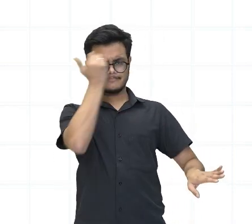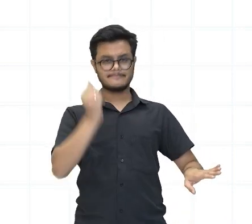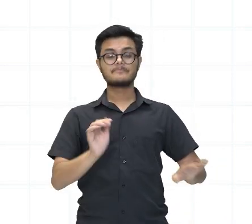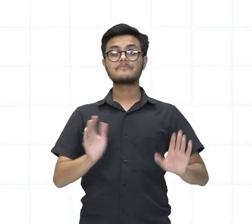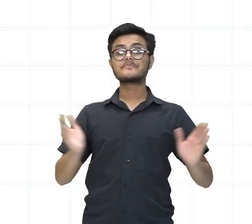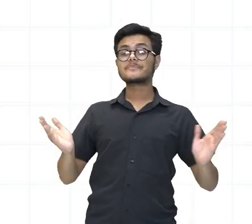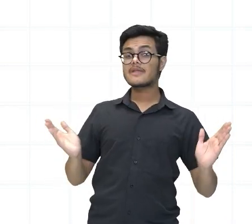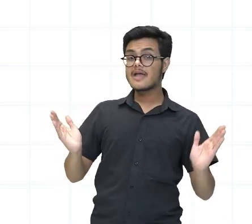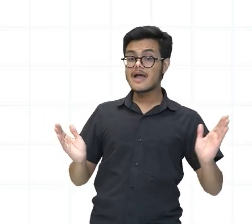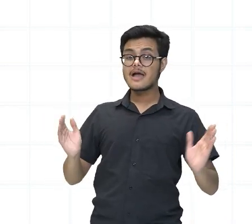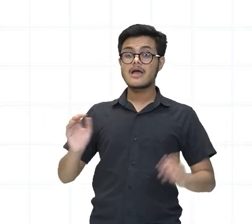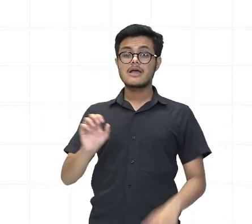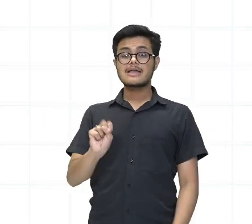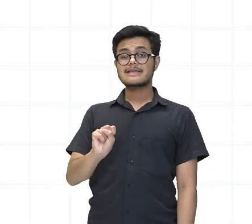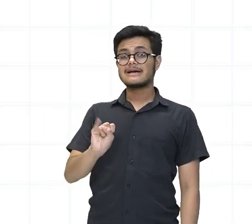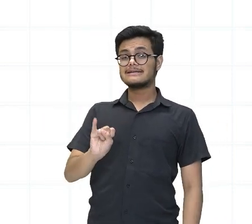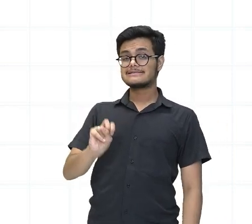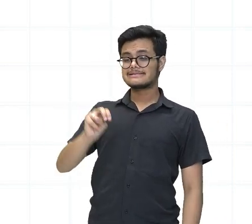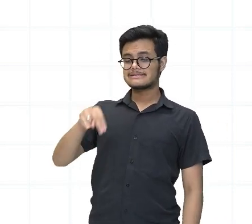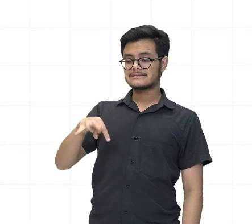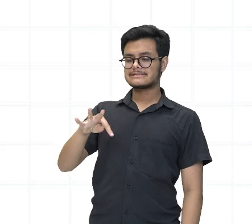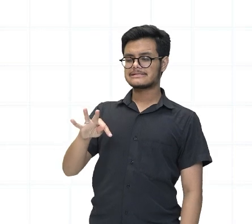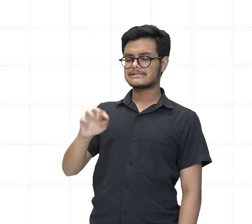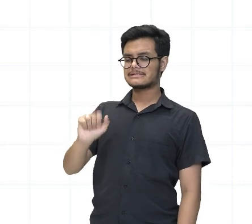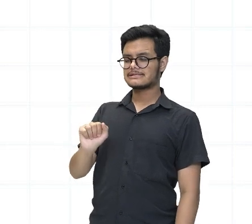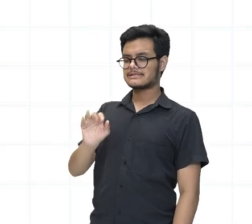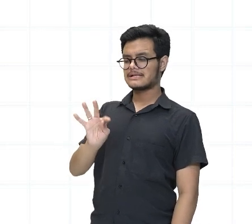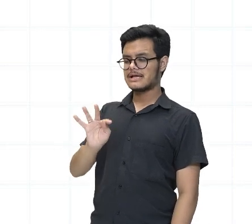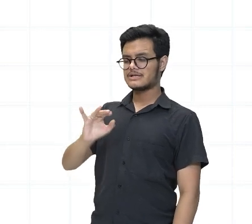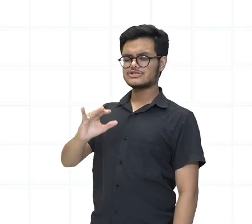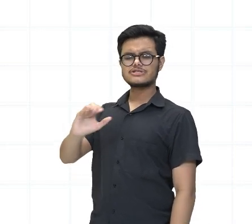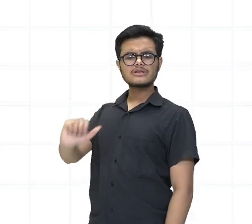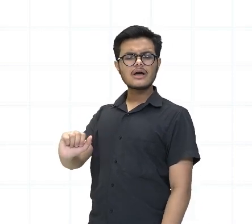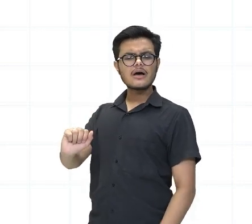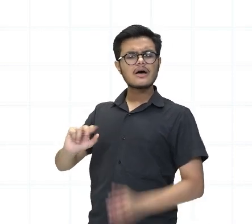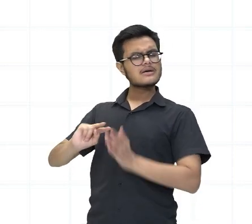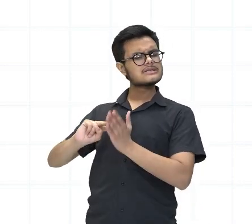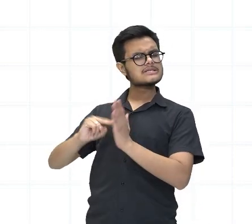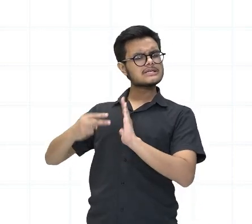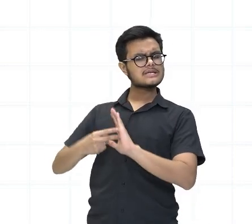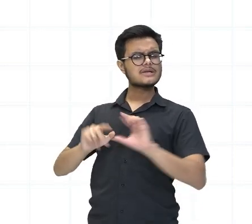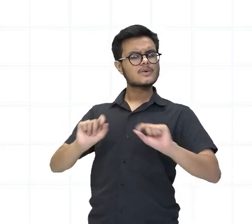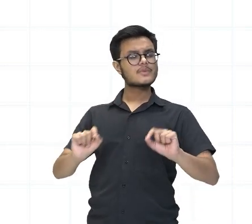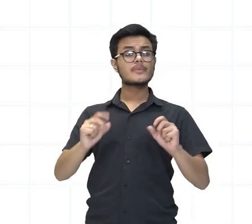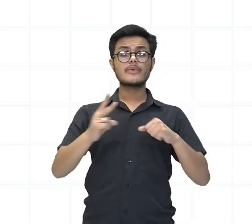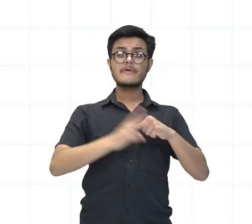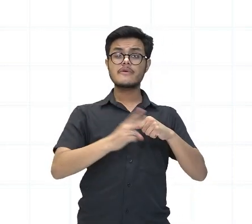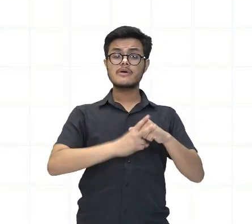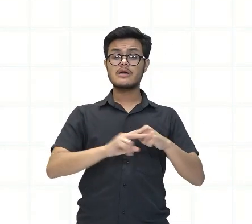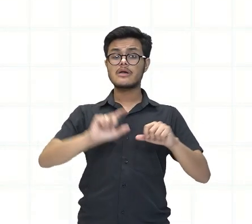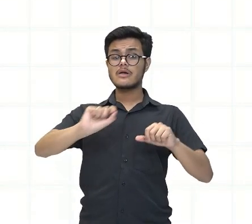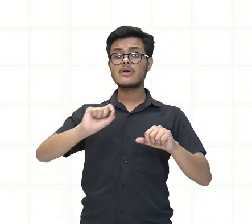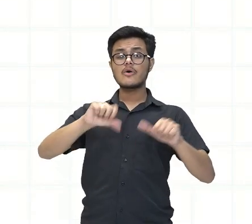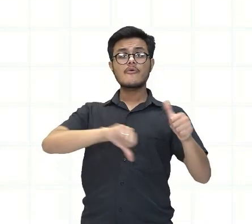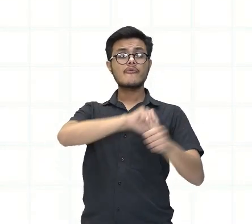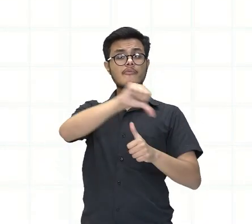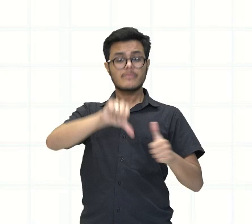questão sintática. O que isso quer dizer, professora? Que é quando o verbo está